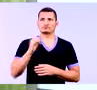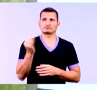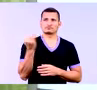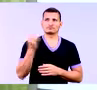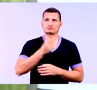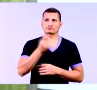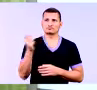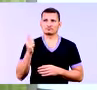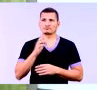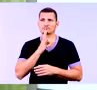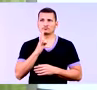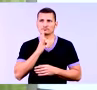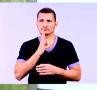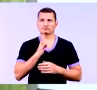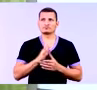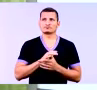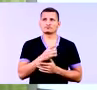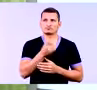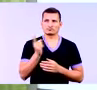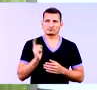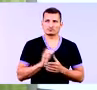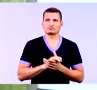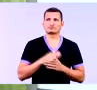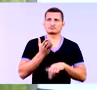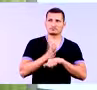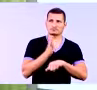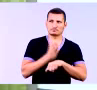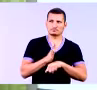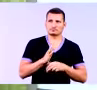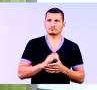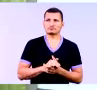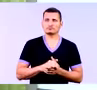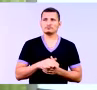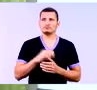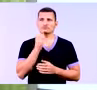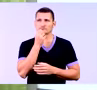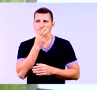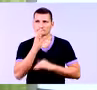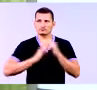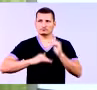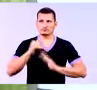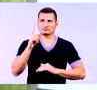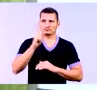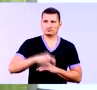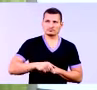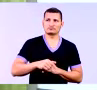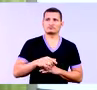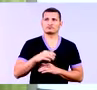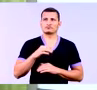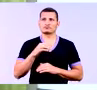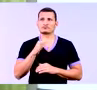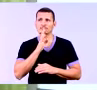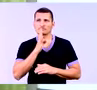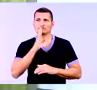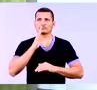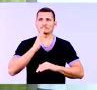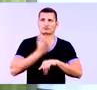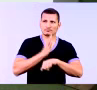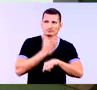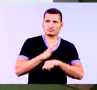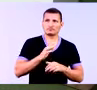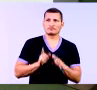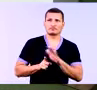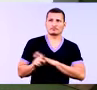que vocês conheçam, que vocês pratiquem. O bom profissional é aquele que conhece e pratica.